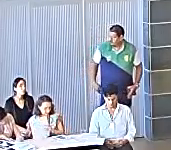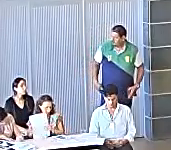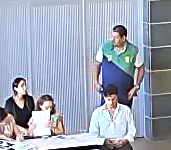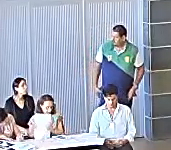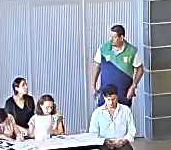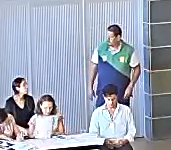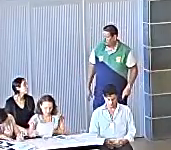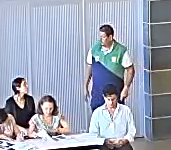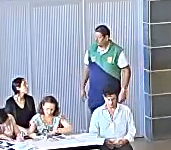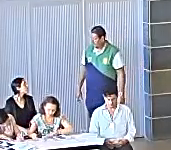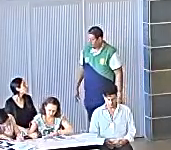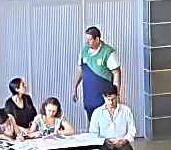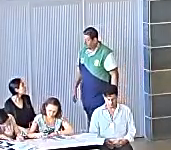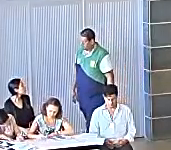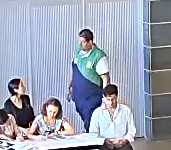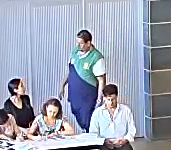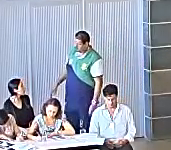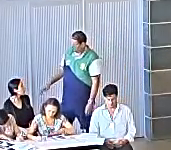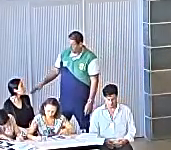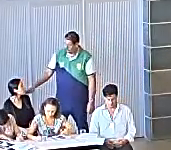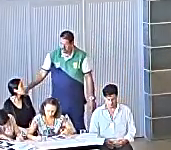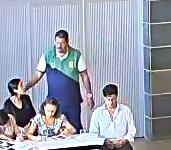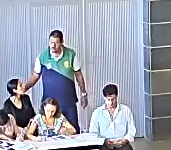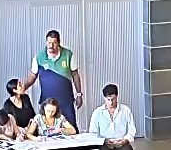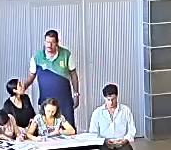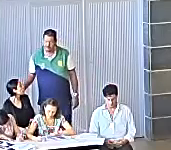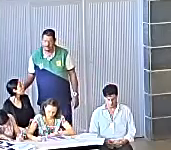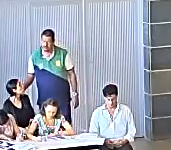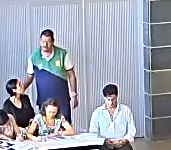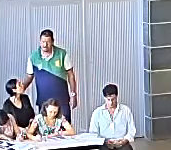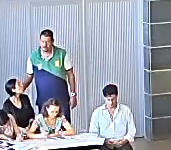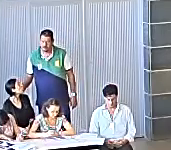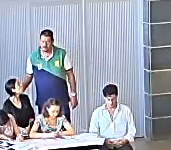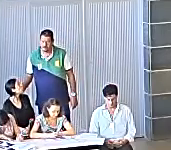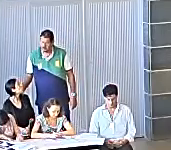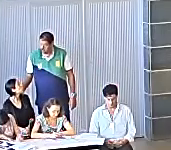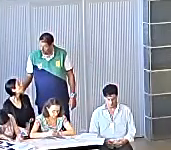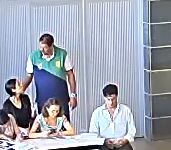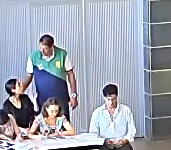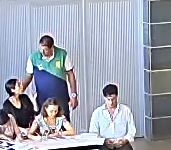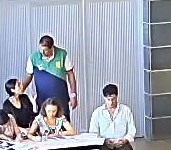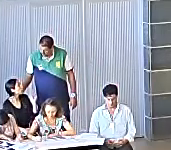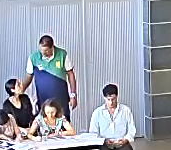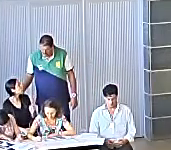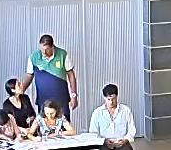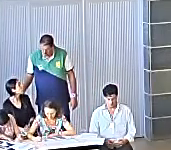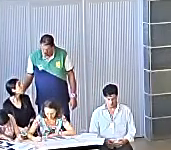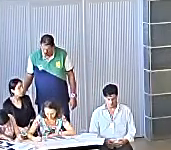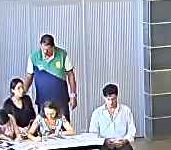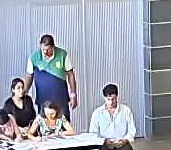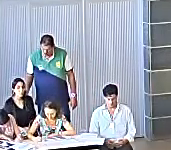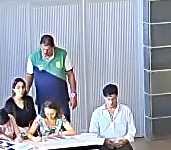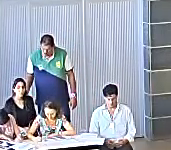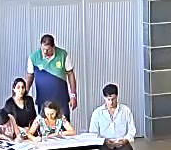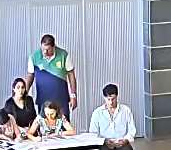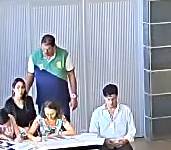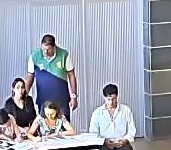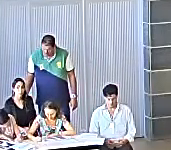2014 existe um decreto Federal decreto 5296 de 2 de Dezembro de 2004 aonde ele